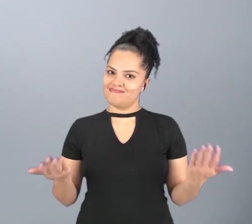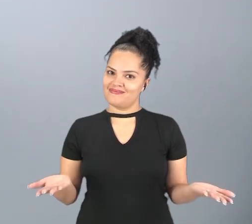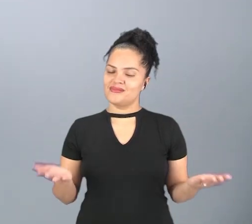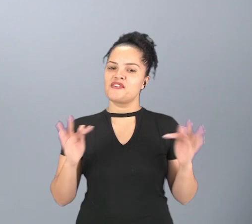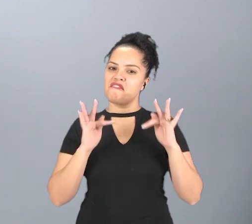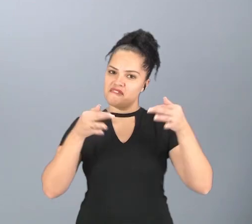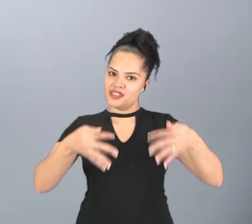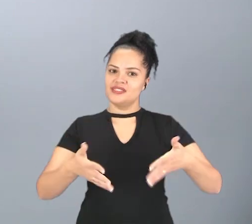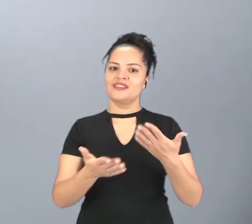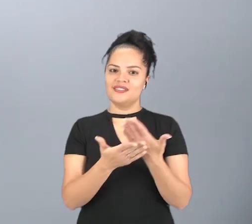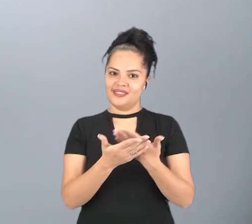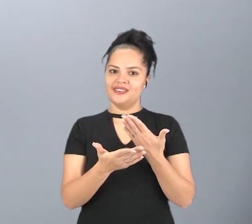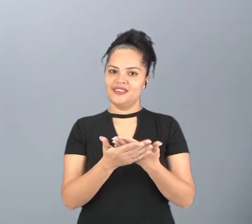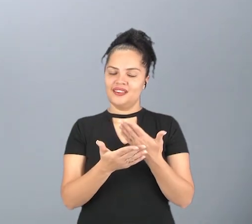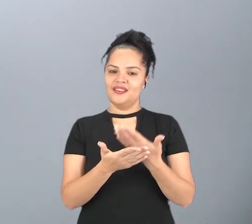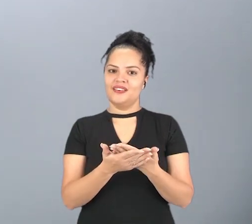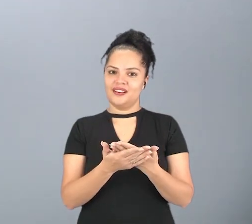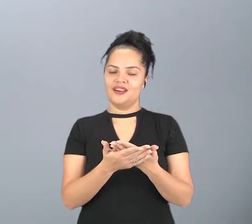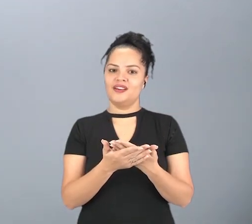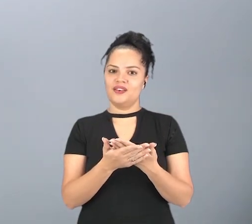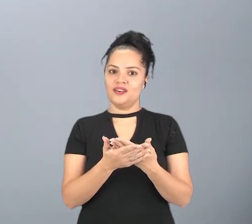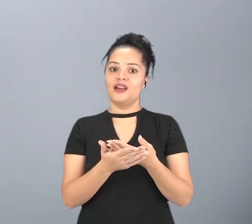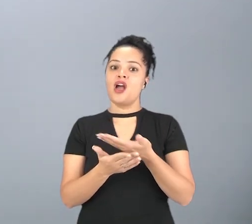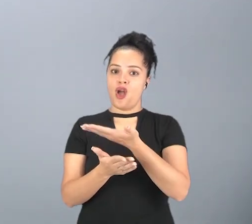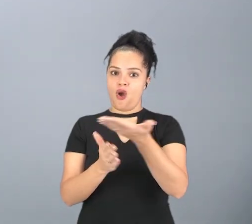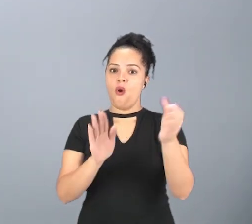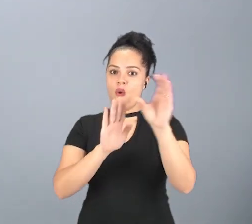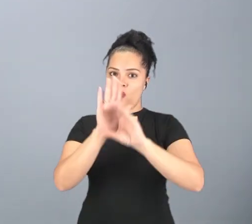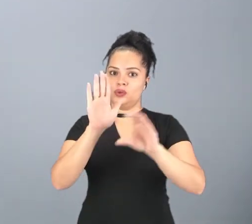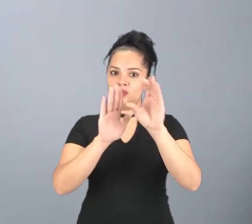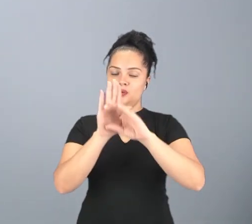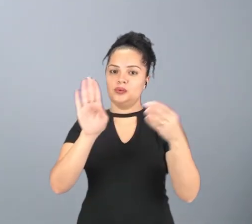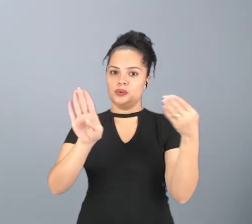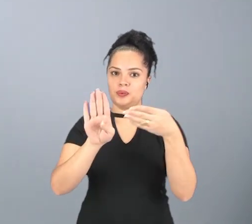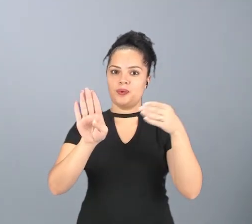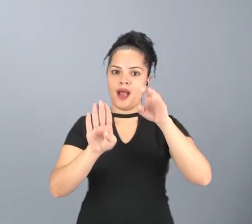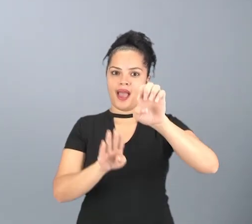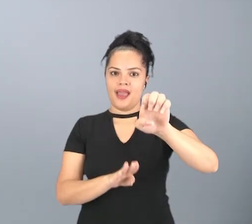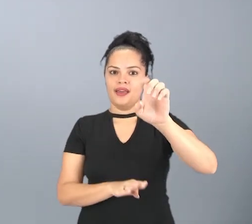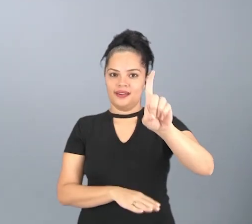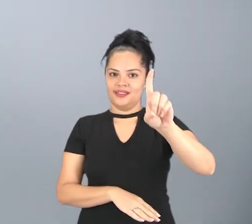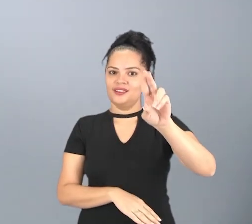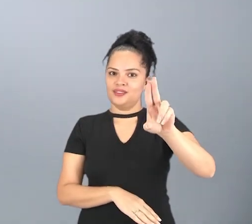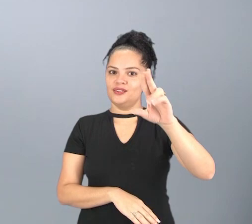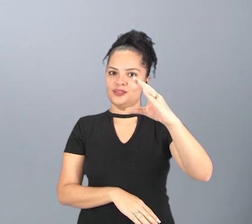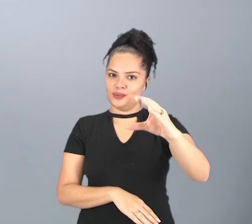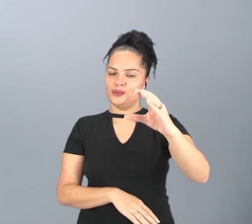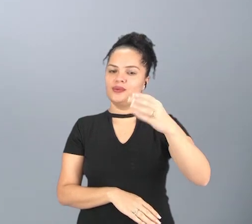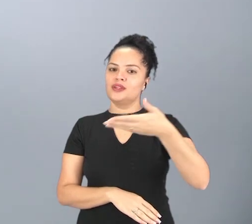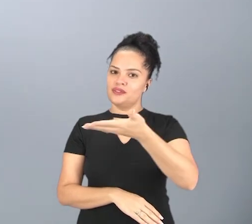chegamos ao final da nossa aula. Tá? Esse conteúdo está na plataforma Educa, à disposição de vocês,